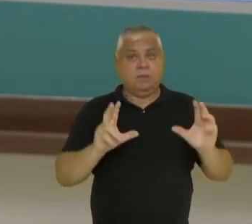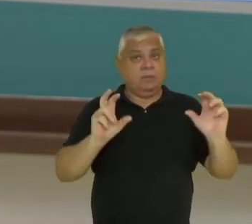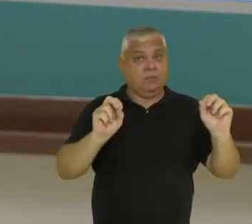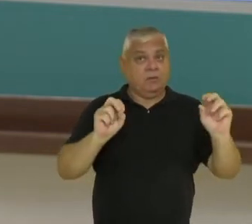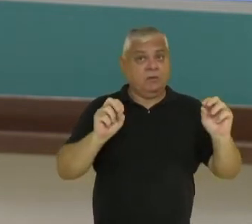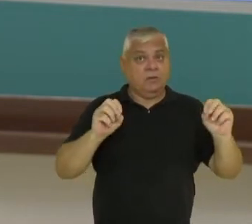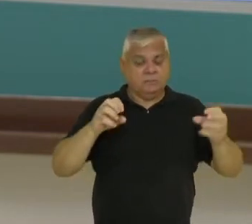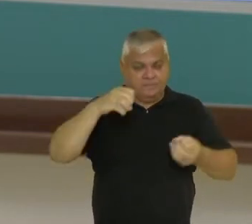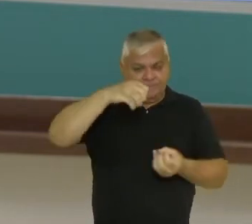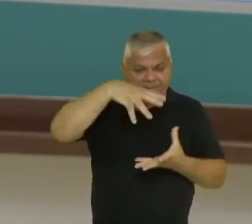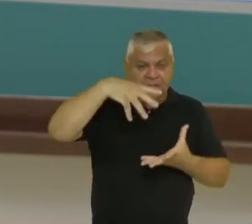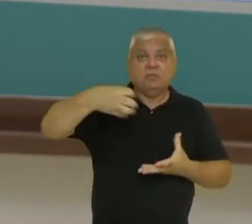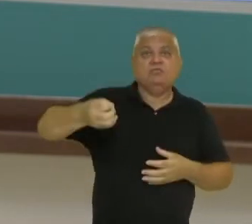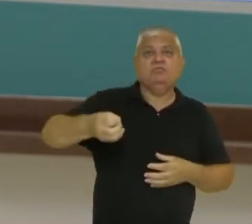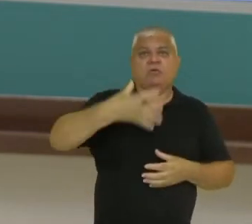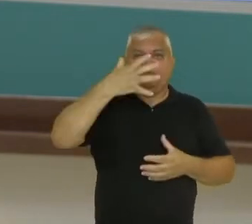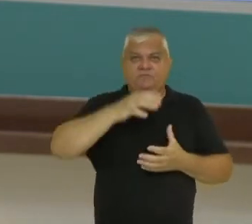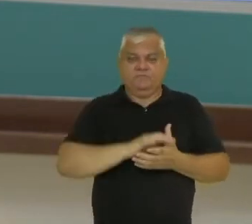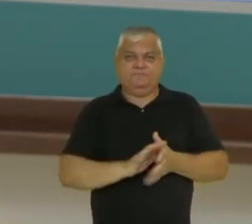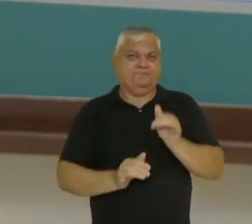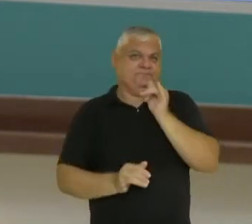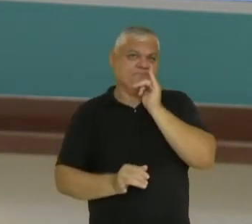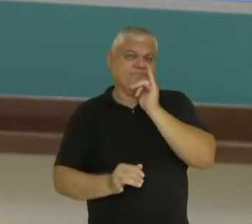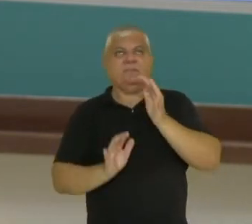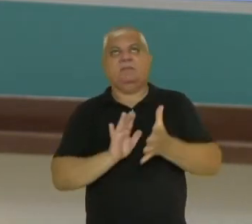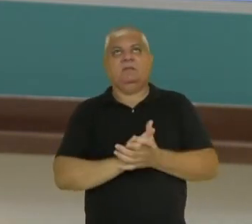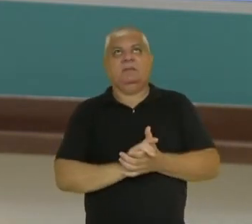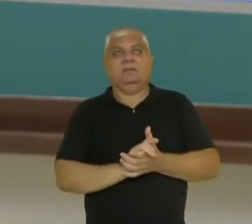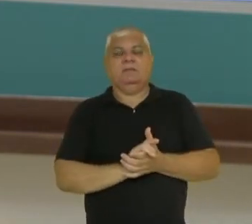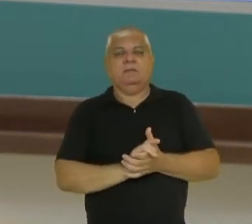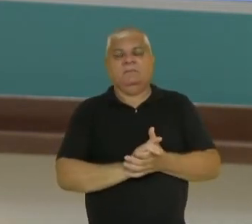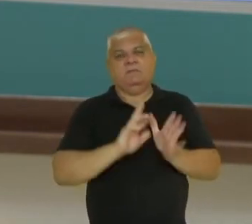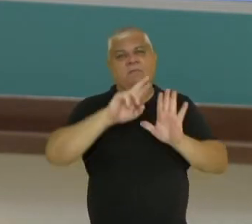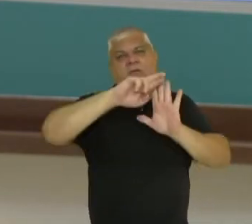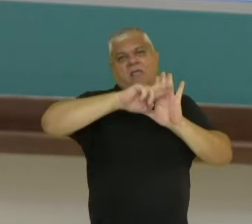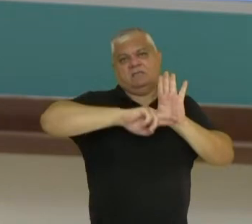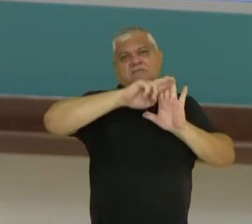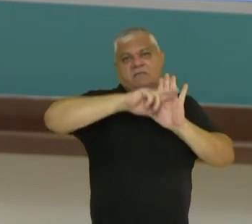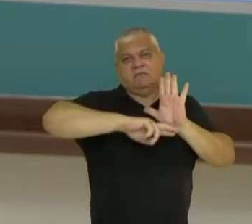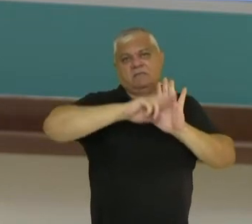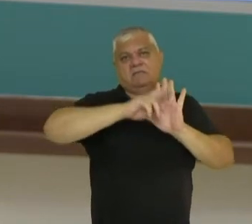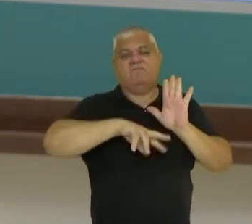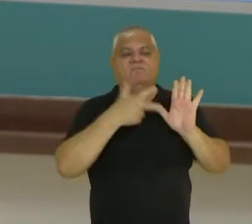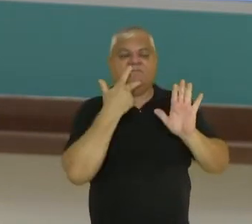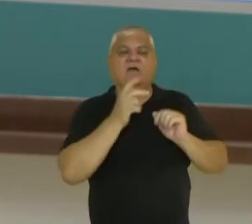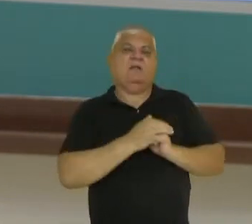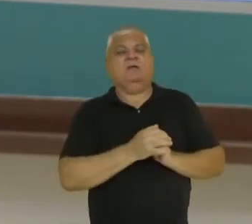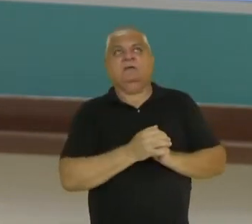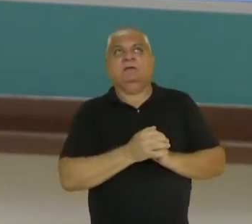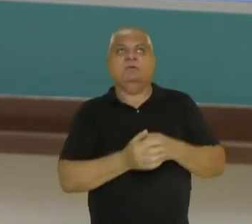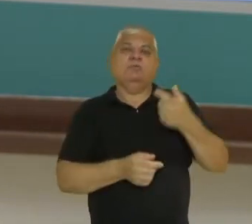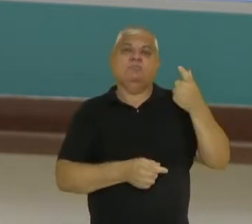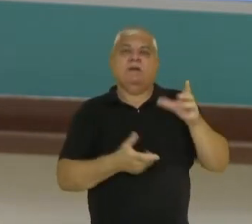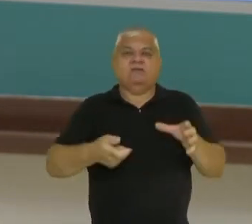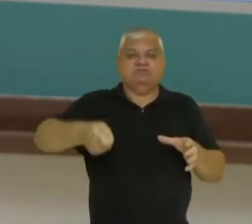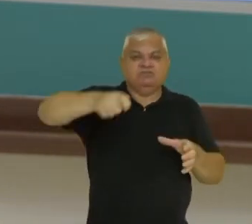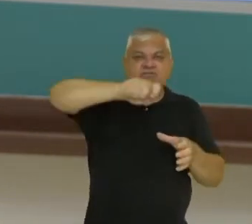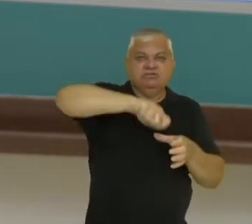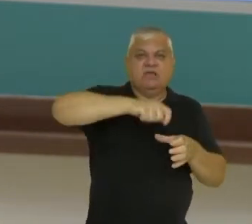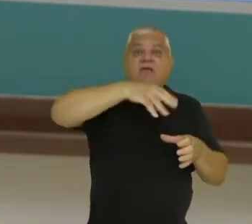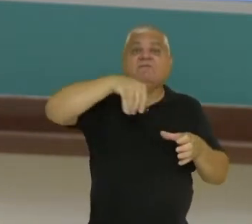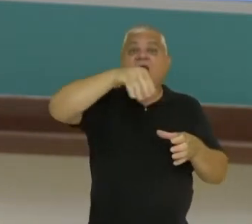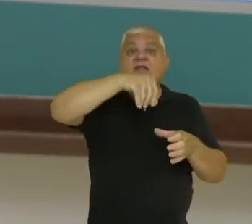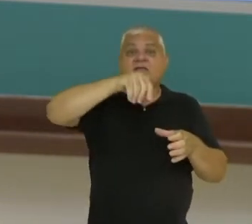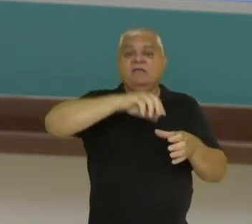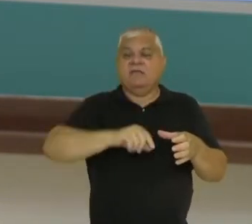nova substância. Mais ou menos assim, ó. Se você vai fazer uma receita e você diz lá que precisa usar 1 xícara de farinha e